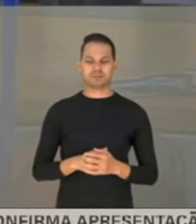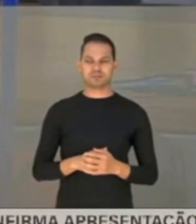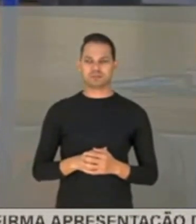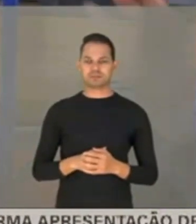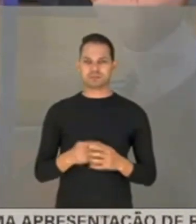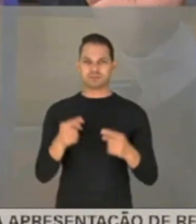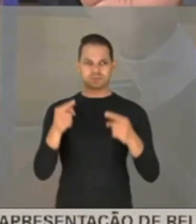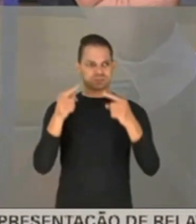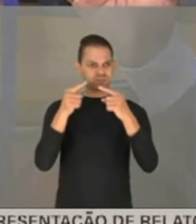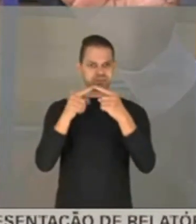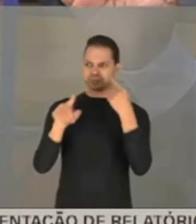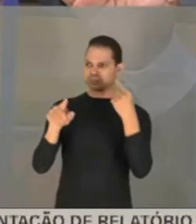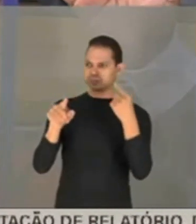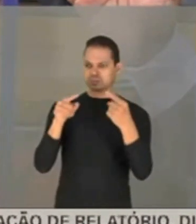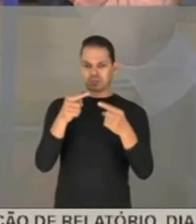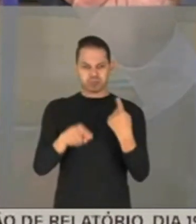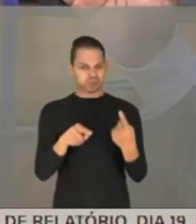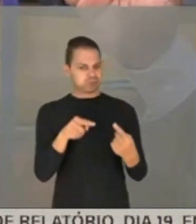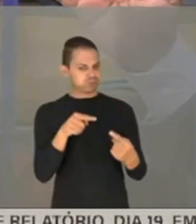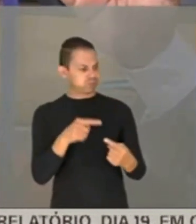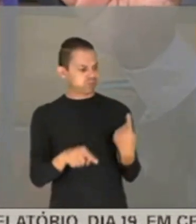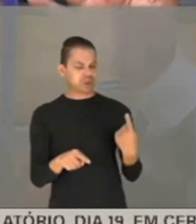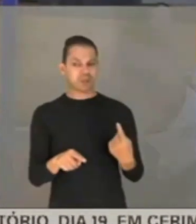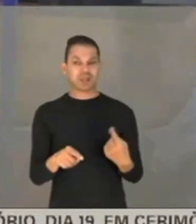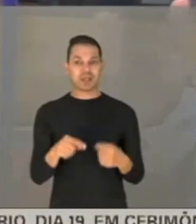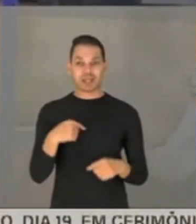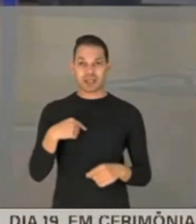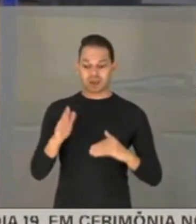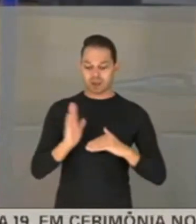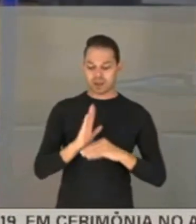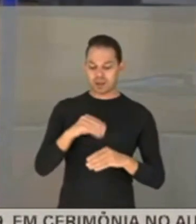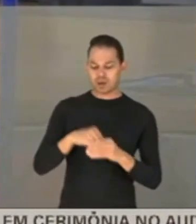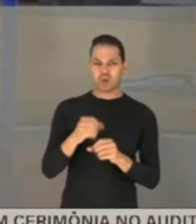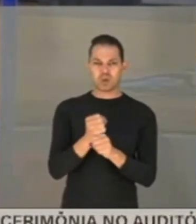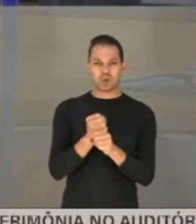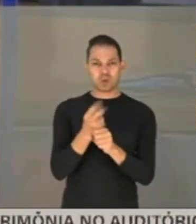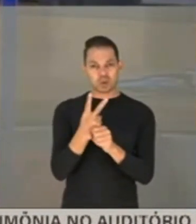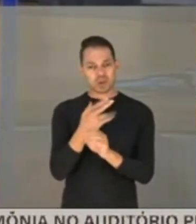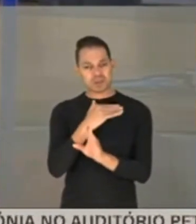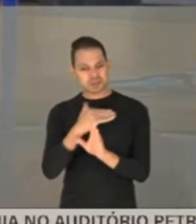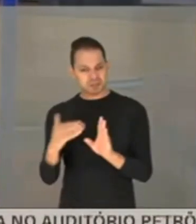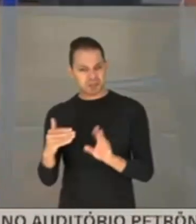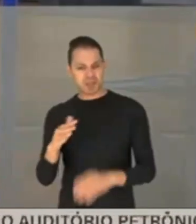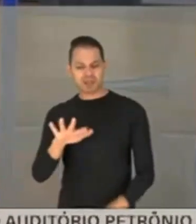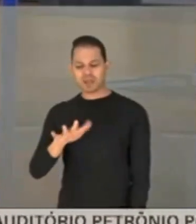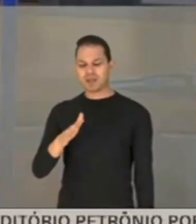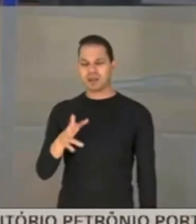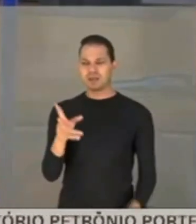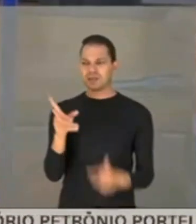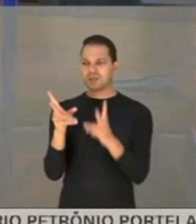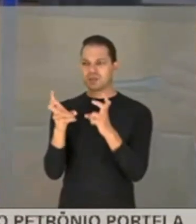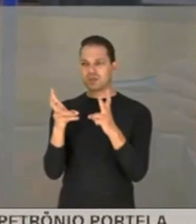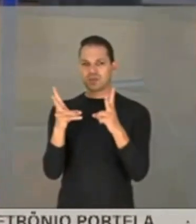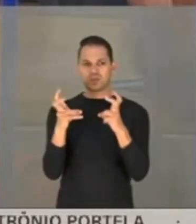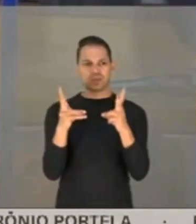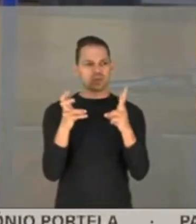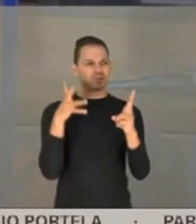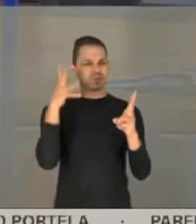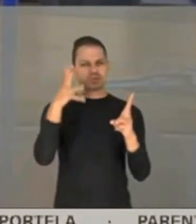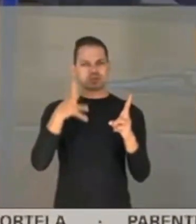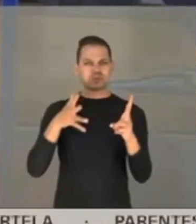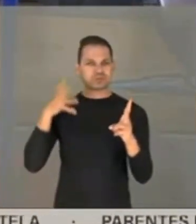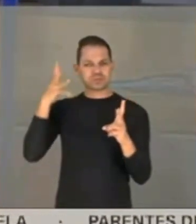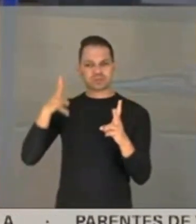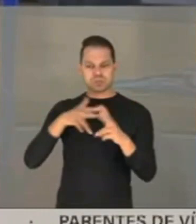incoerências que a gente vê aqui. Eu estou apenas 2 anos e meio no Senado Federal, um pouco mais que isso, e já vi diversos pronunciamentos